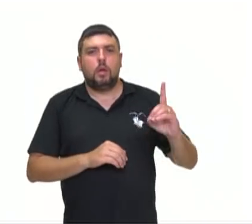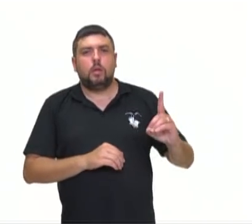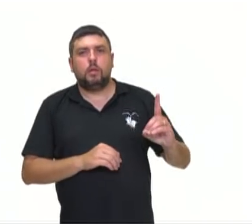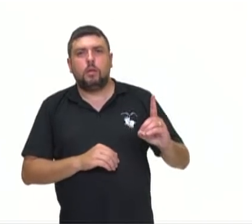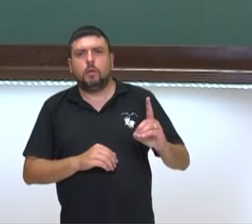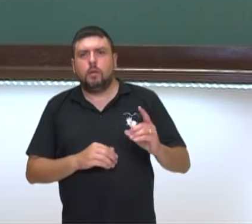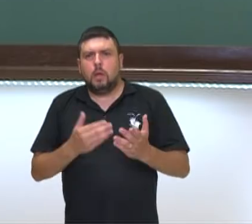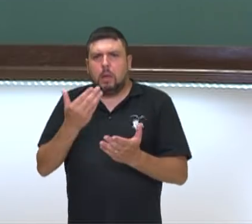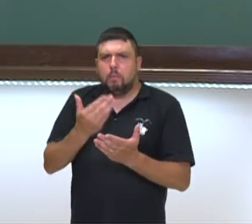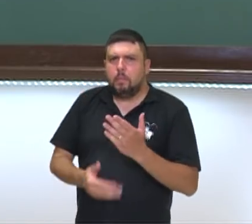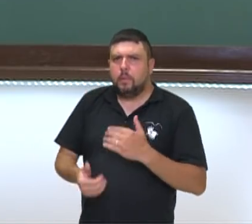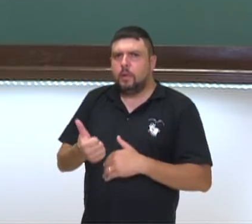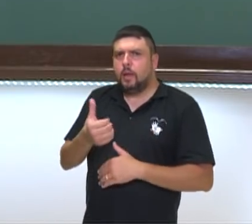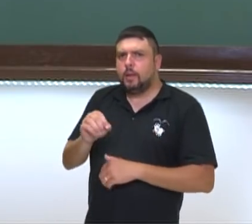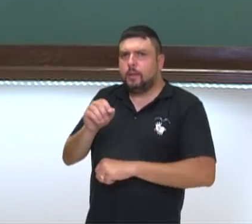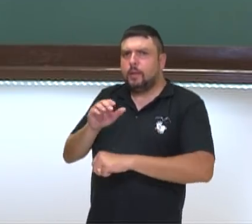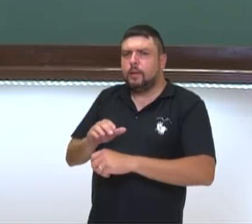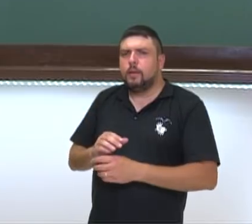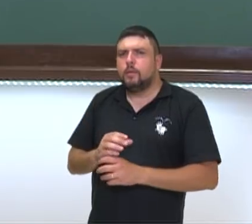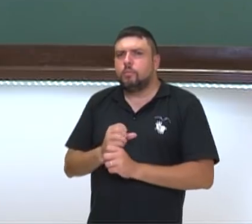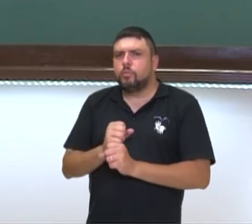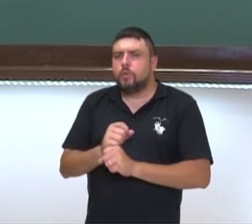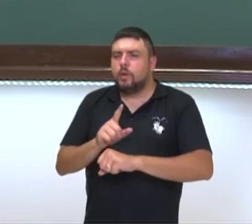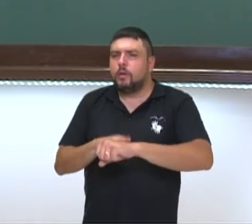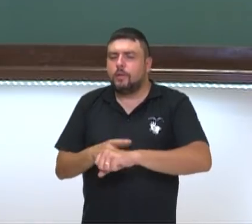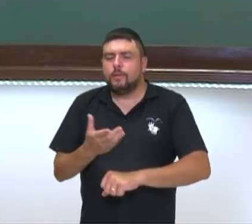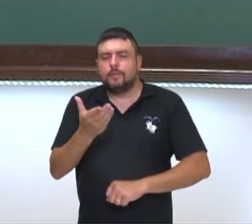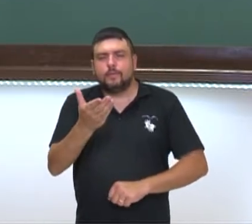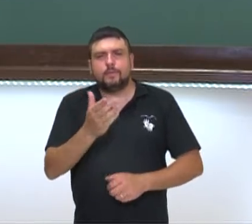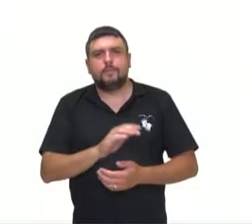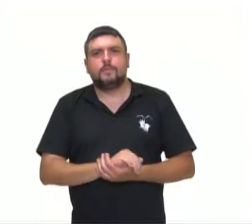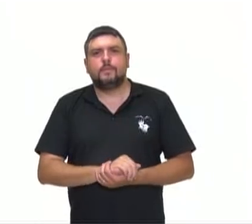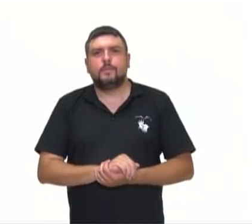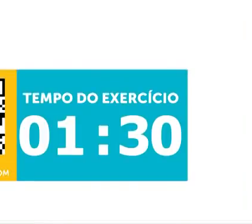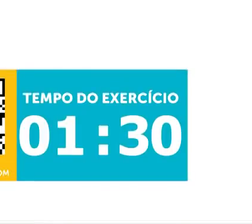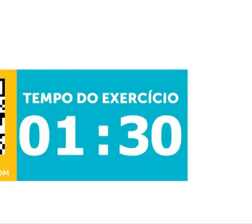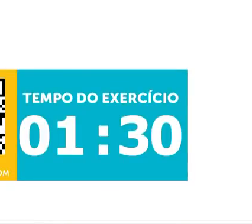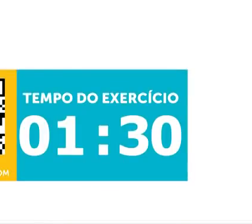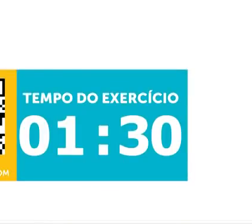uma equipe. Então, tempo para vocês copiarem e responderem.